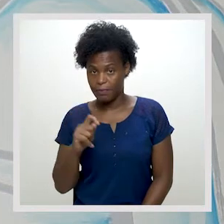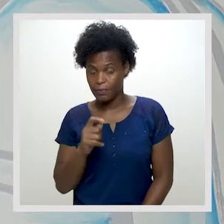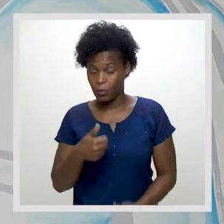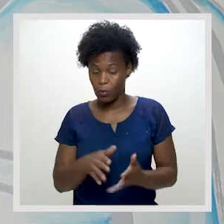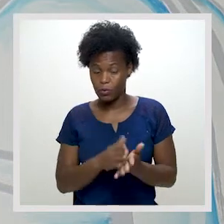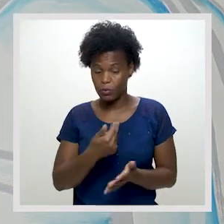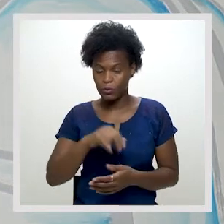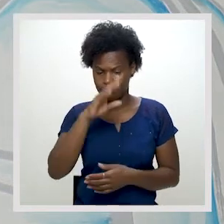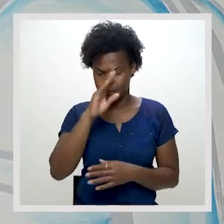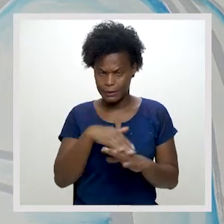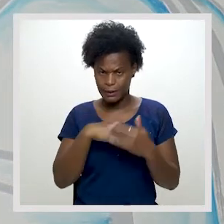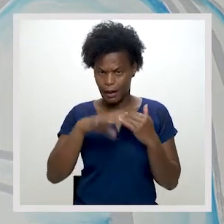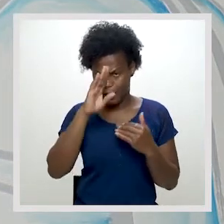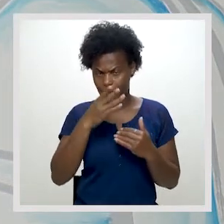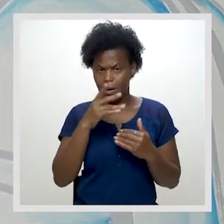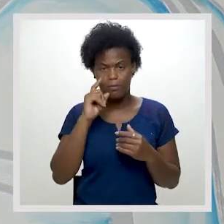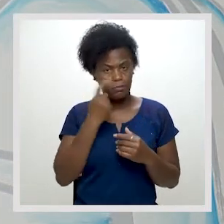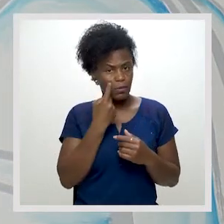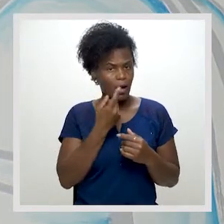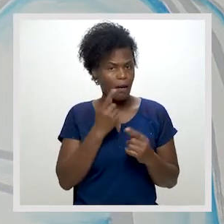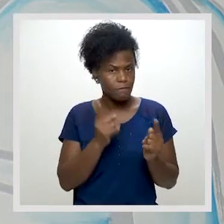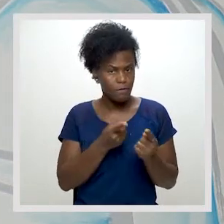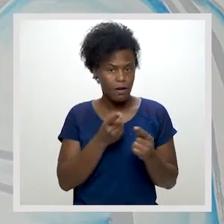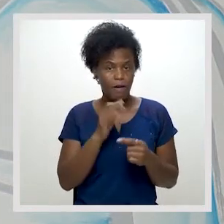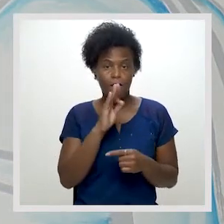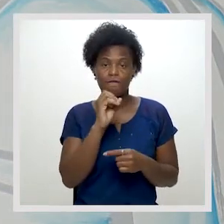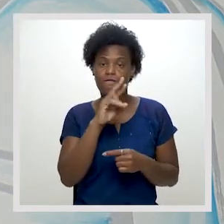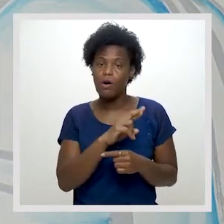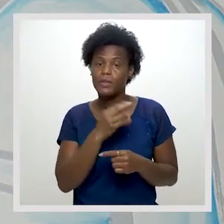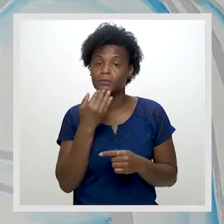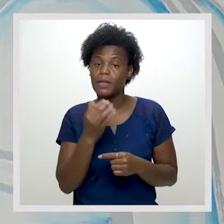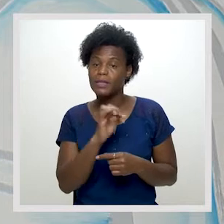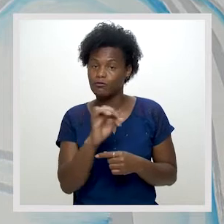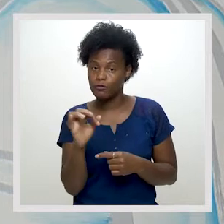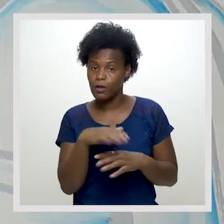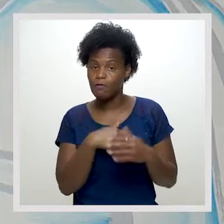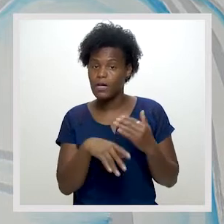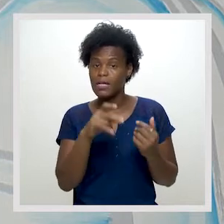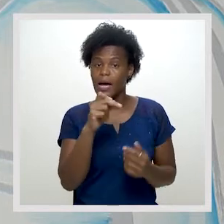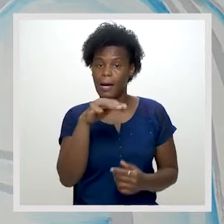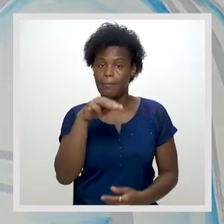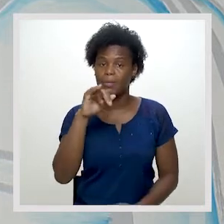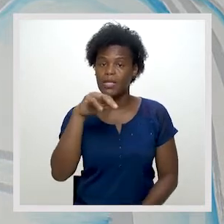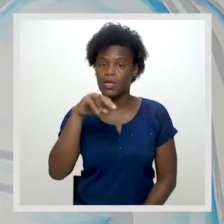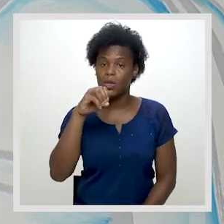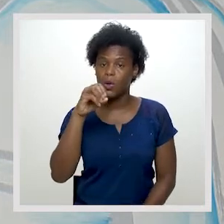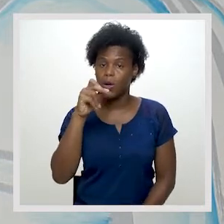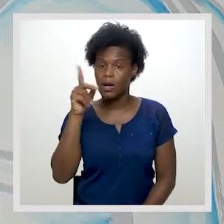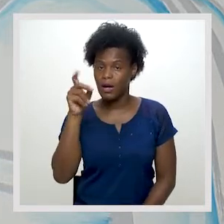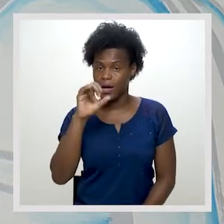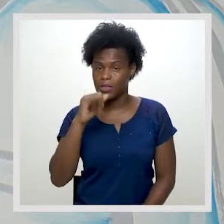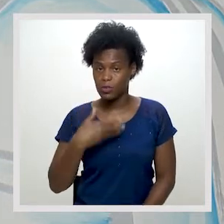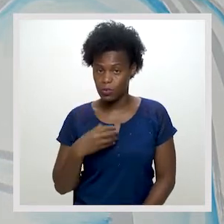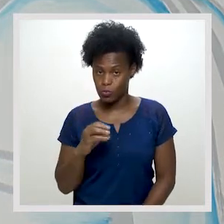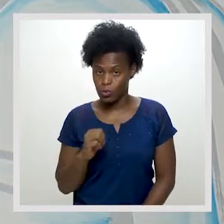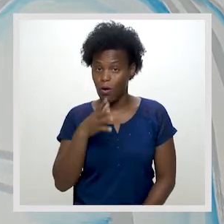uma breve recapitulação, Fox fez a experiência dos aminoácidos, onde, de